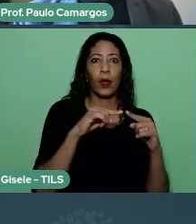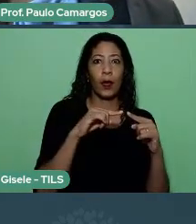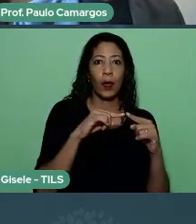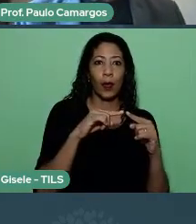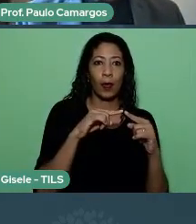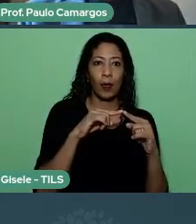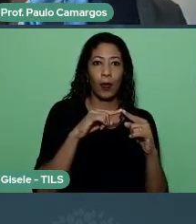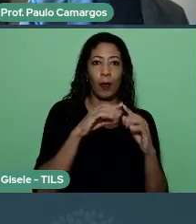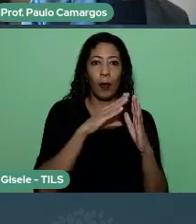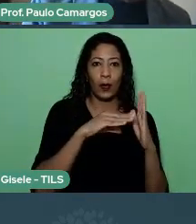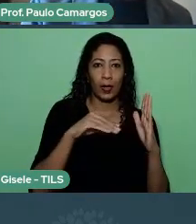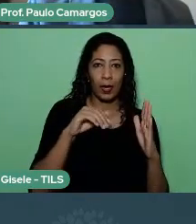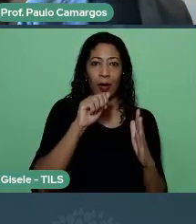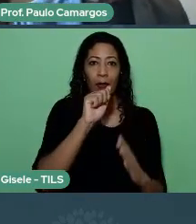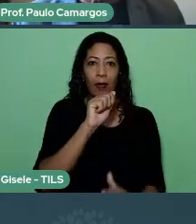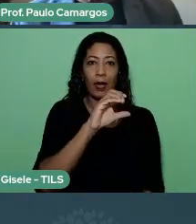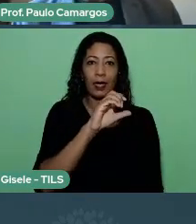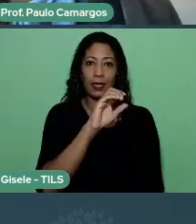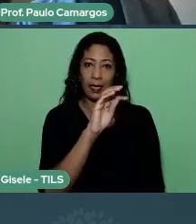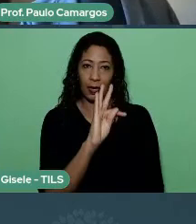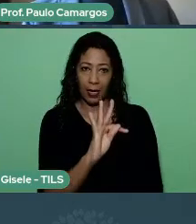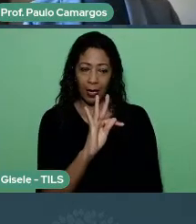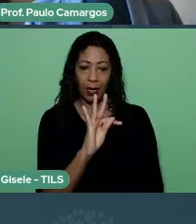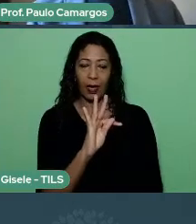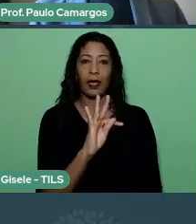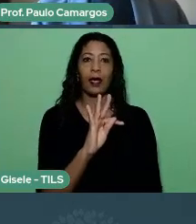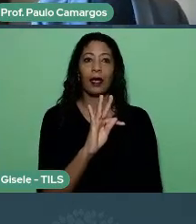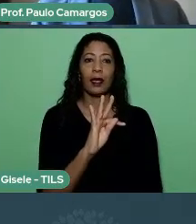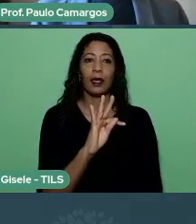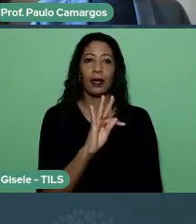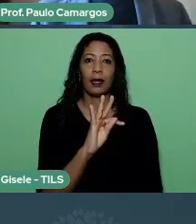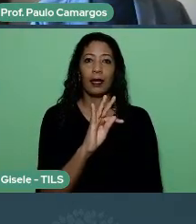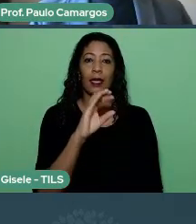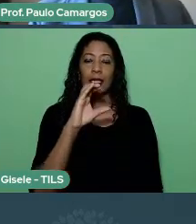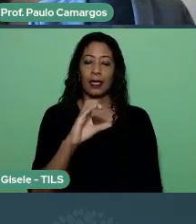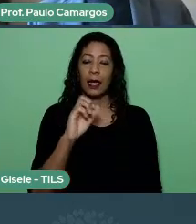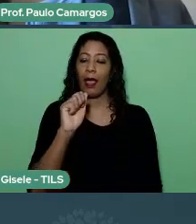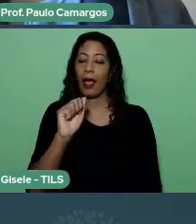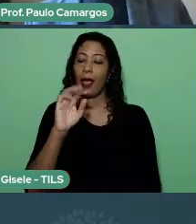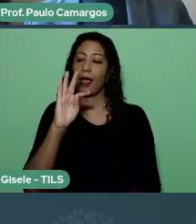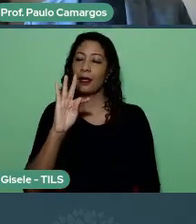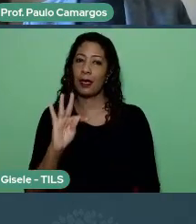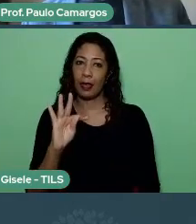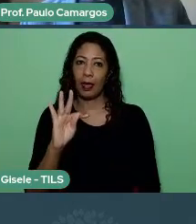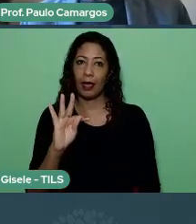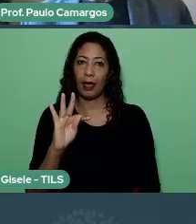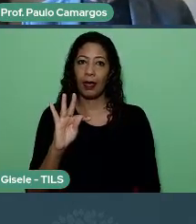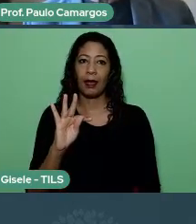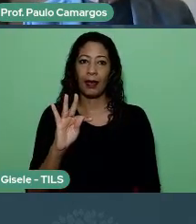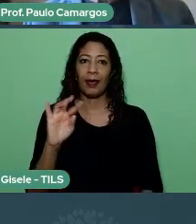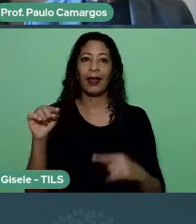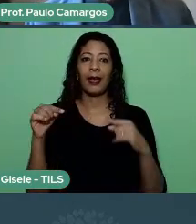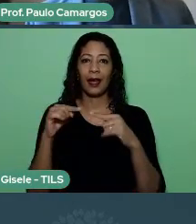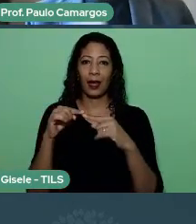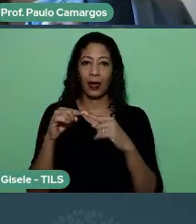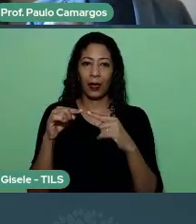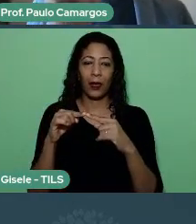no ACT, o CACT. CACT é o Childhood Asthma